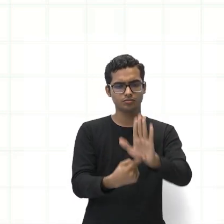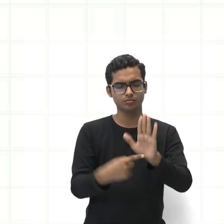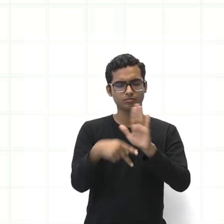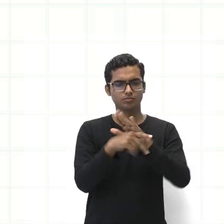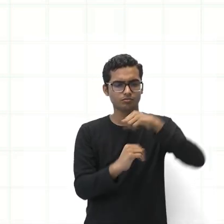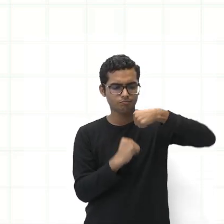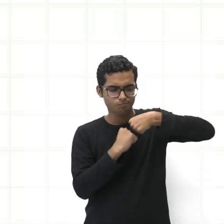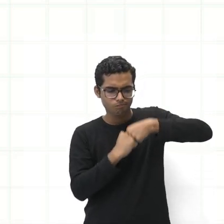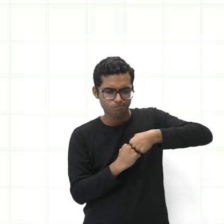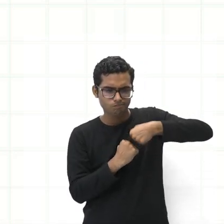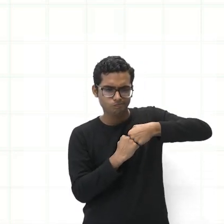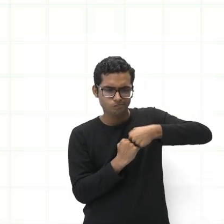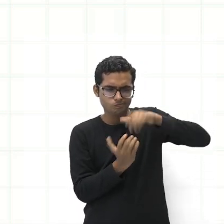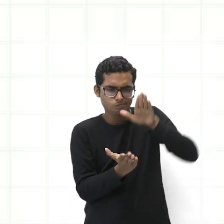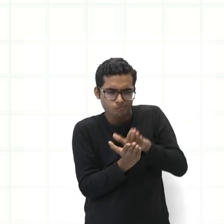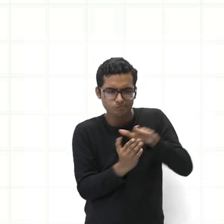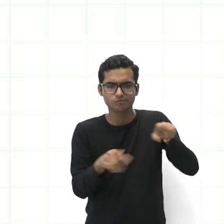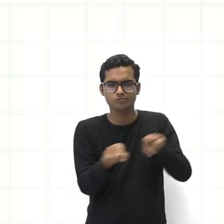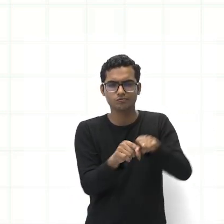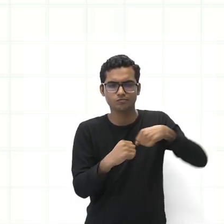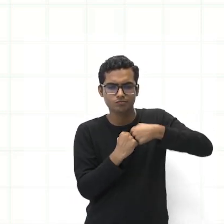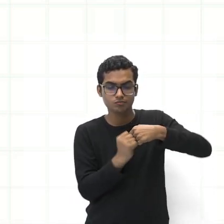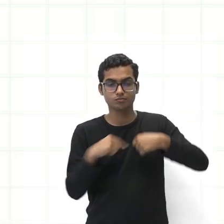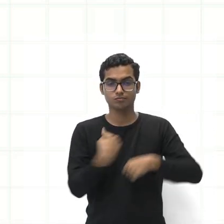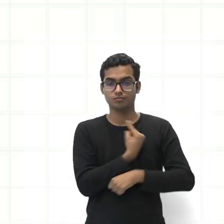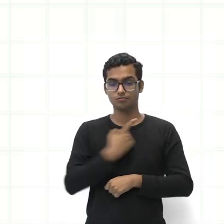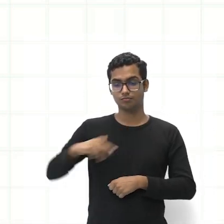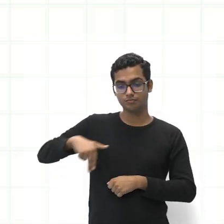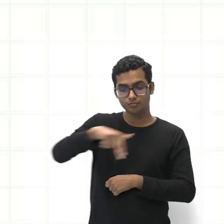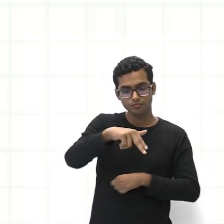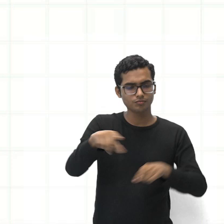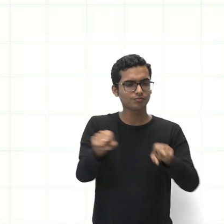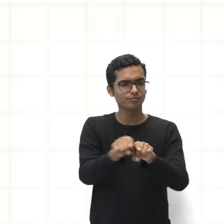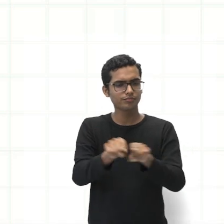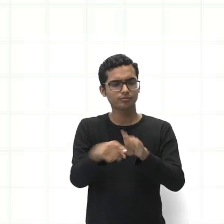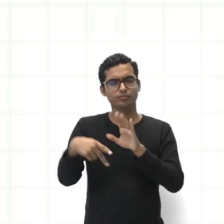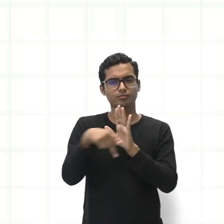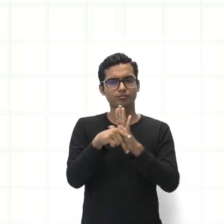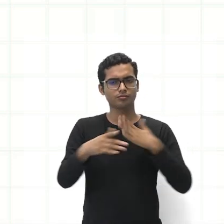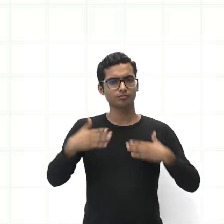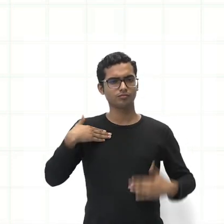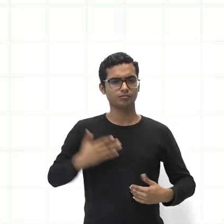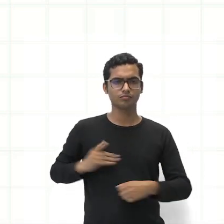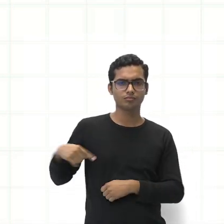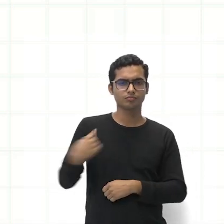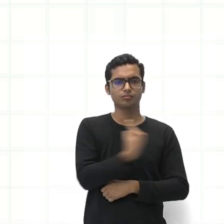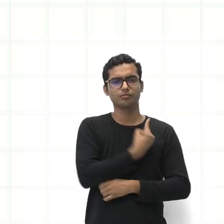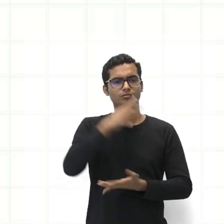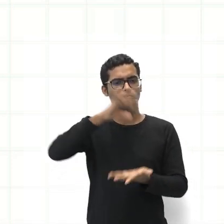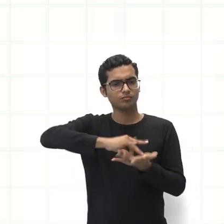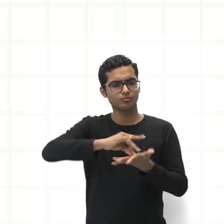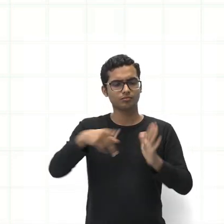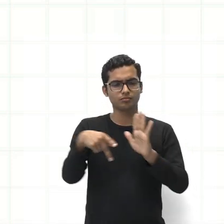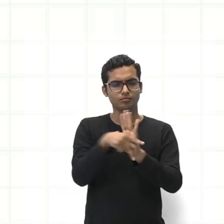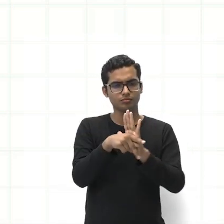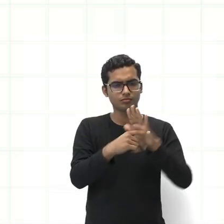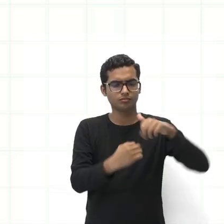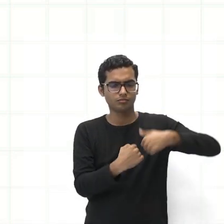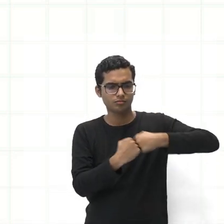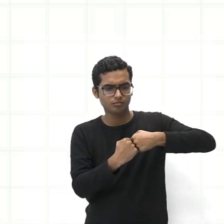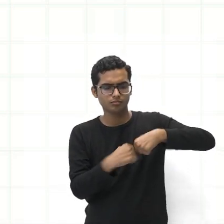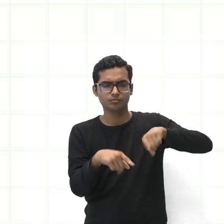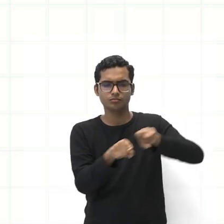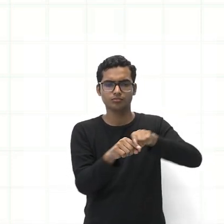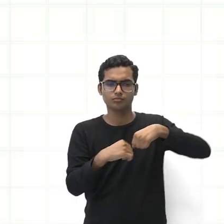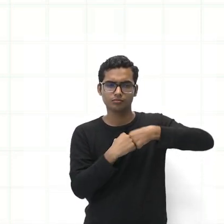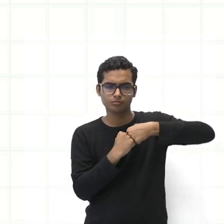um impacto. Afinal de contas, nós andamos e com isso o peso, né, do nosso corpo vai em cima desses